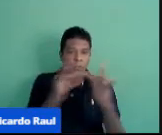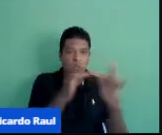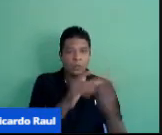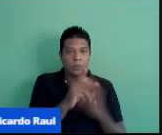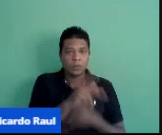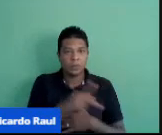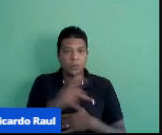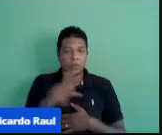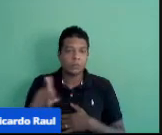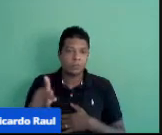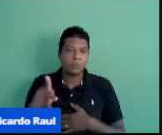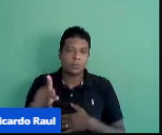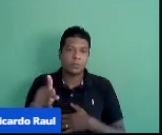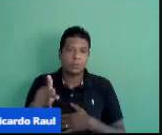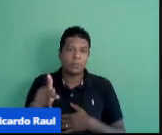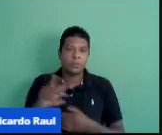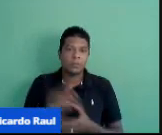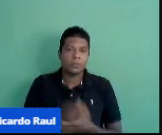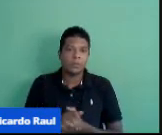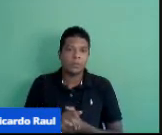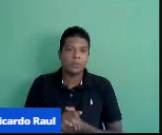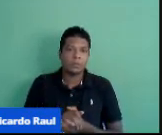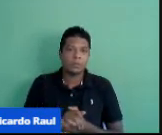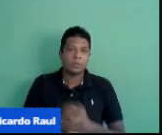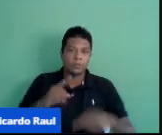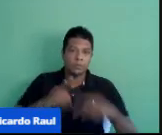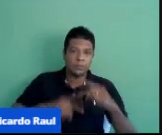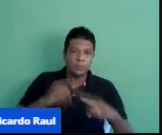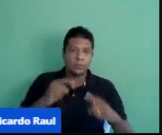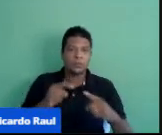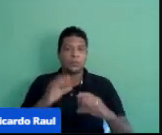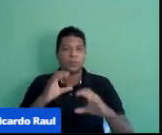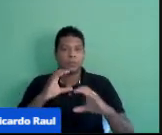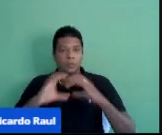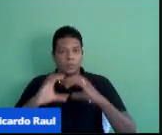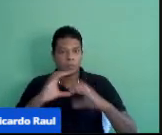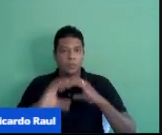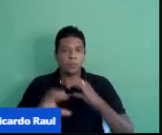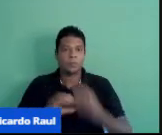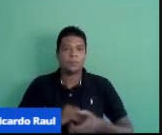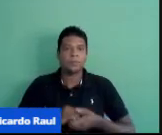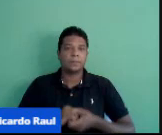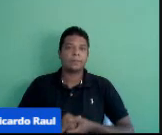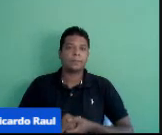meio dos instrumentos utilizados de comunicação.